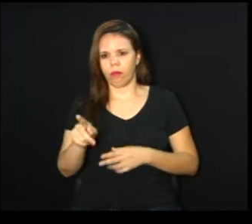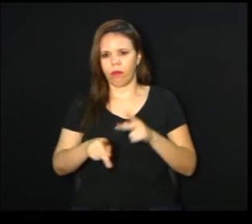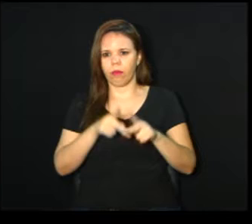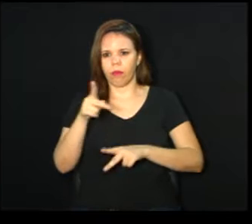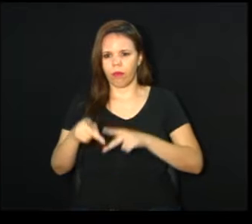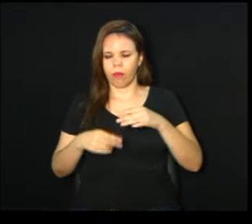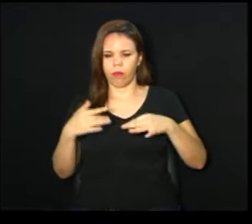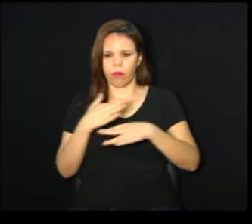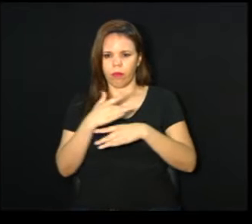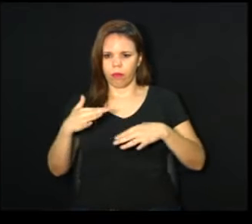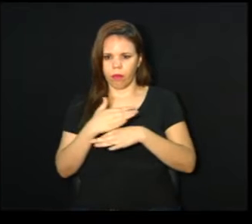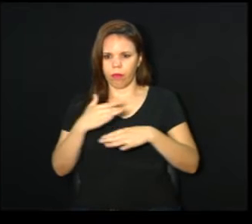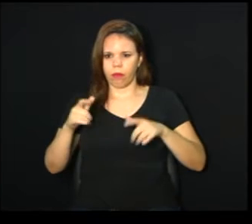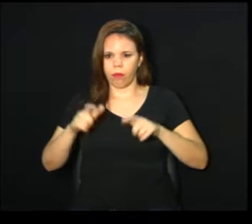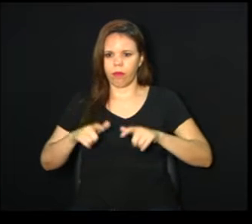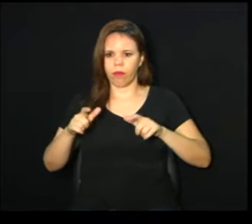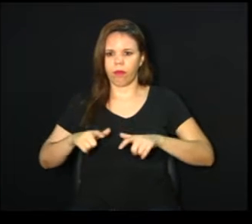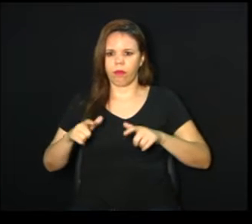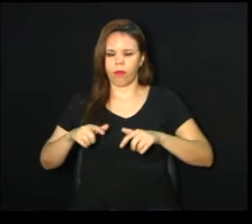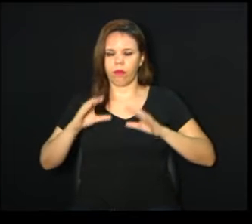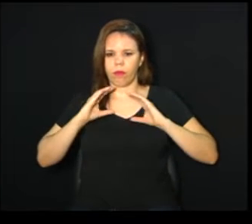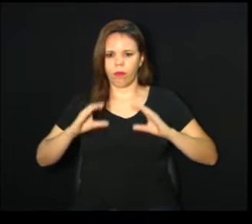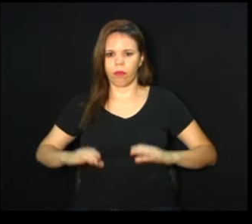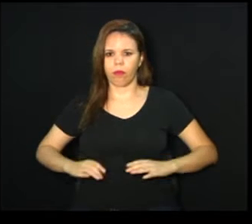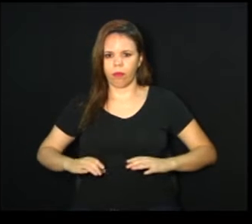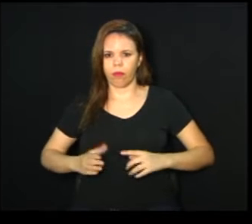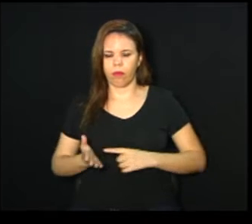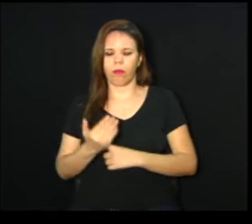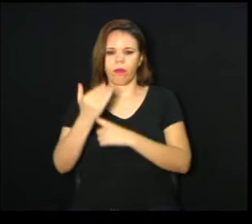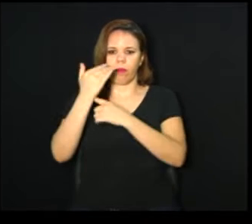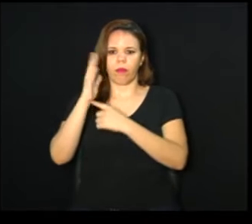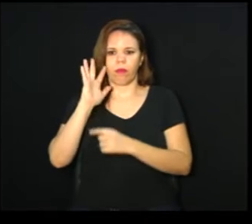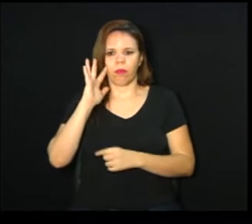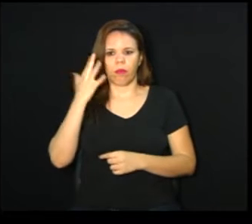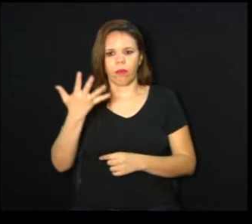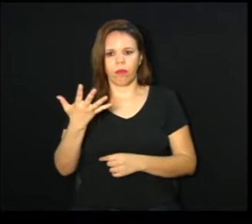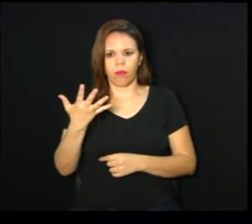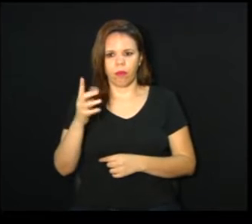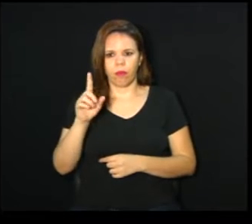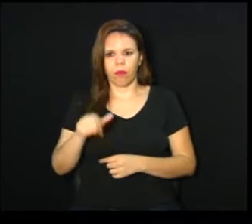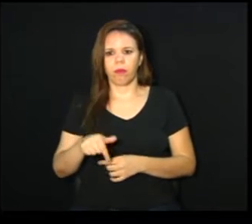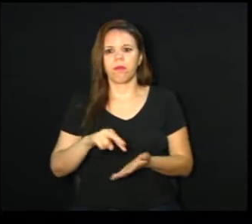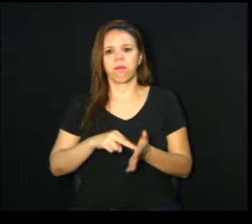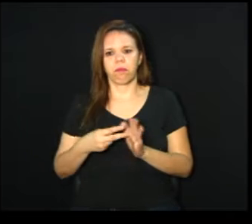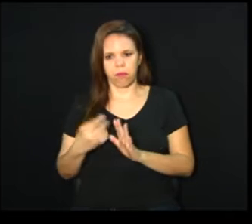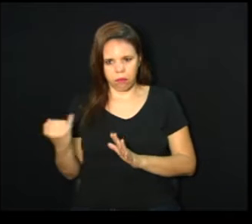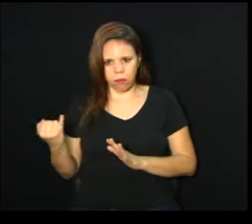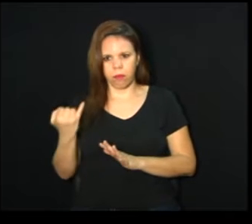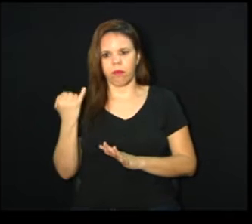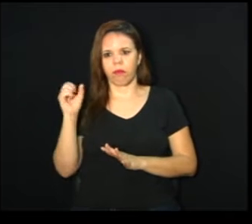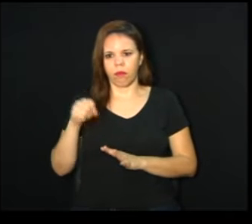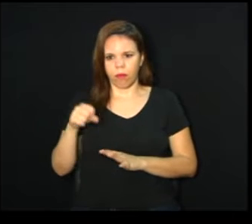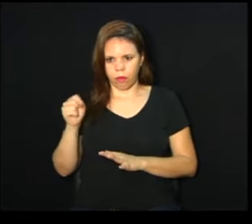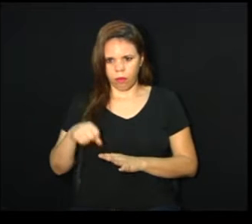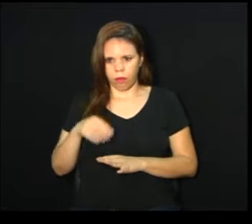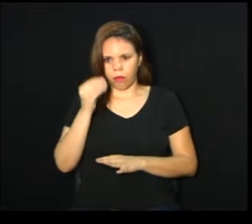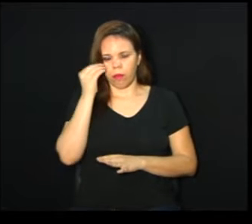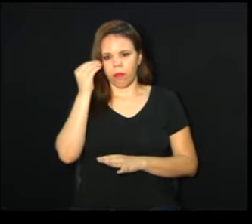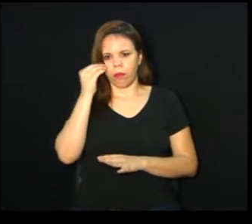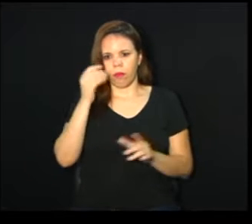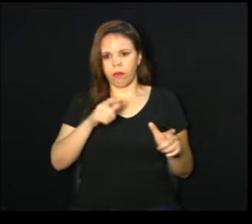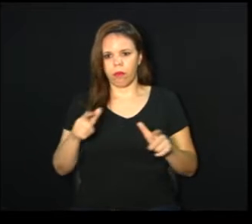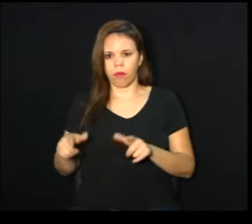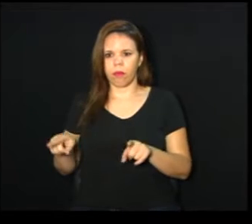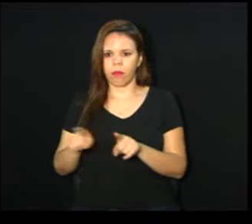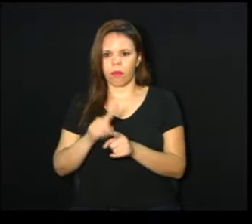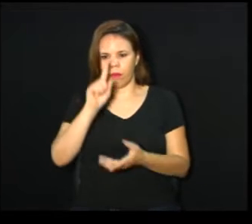local. Então, o comportamento dessas tecnologias e os resultados são significativos e testados em loco, o